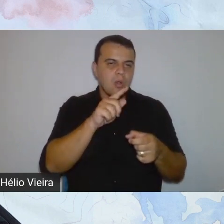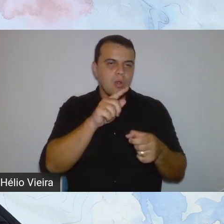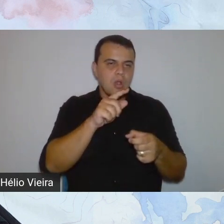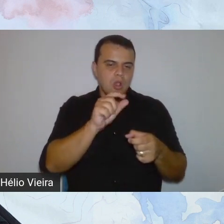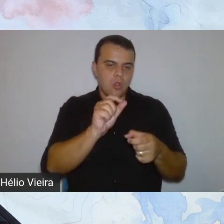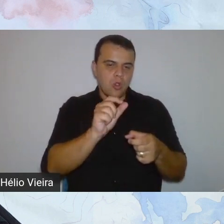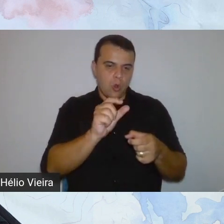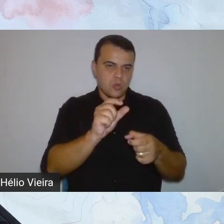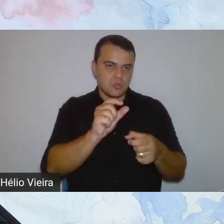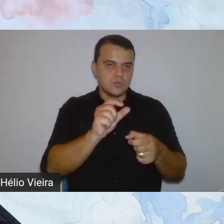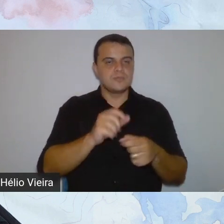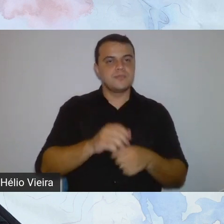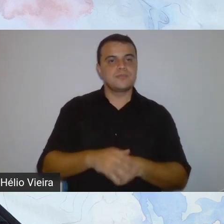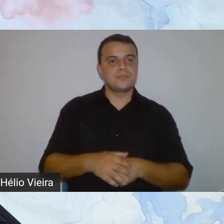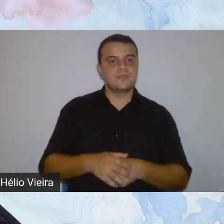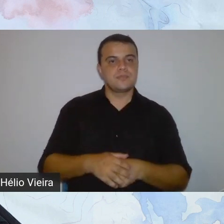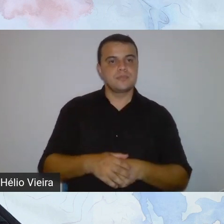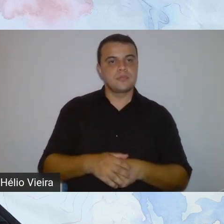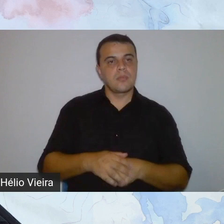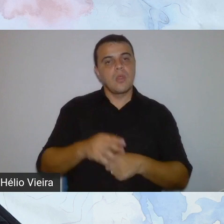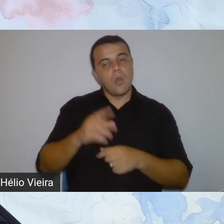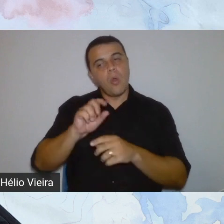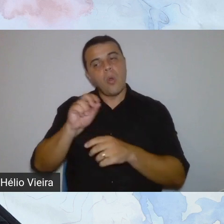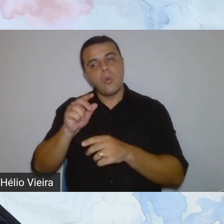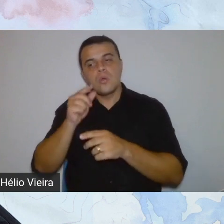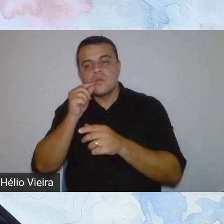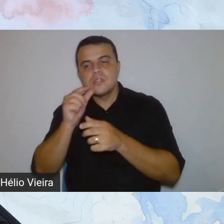sal grosso. E vocês podem usar sal fino também.